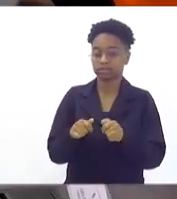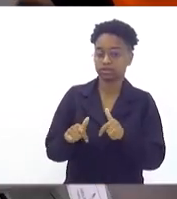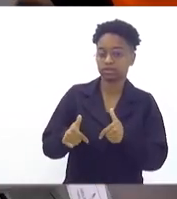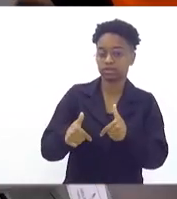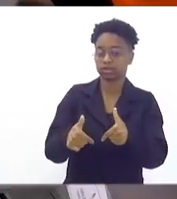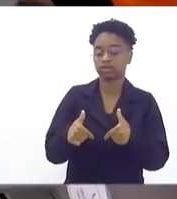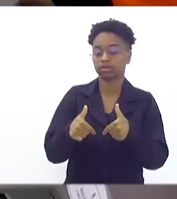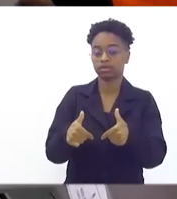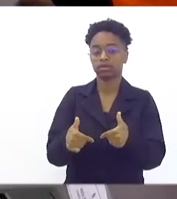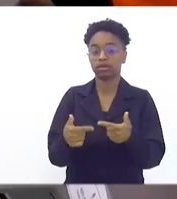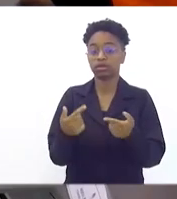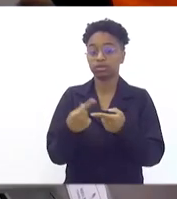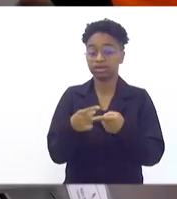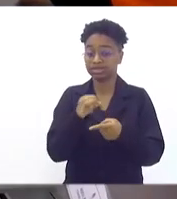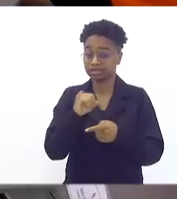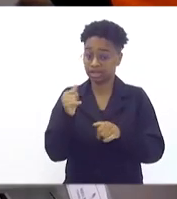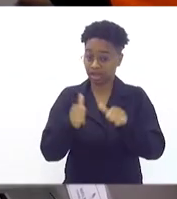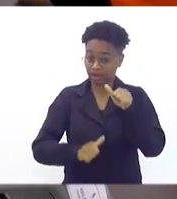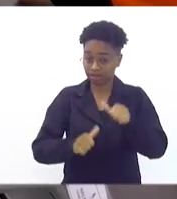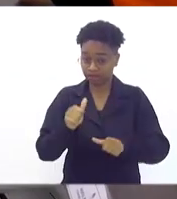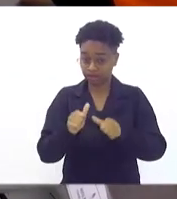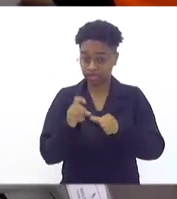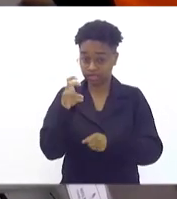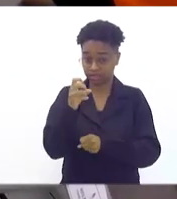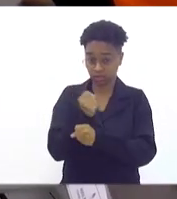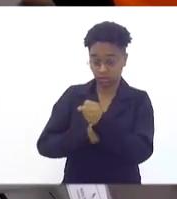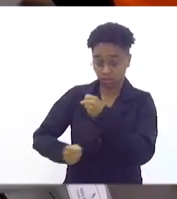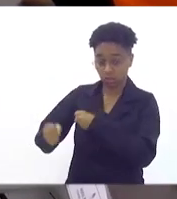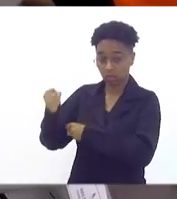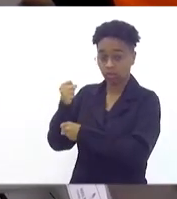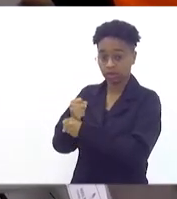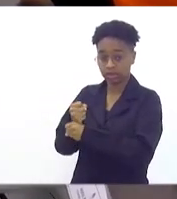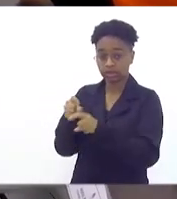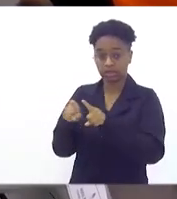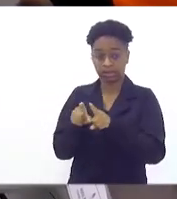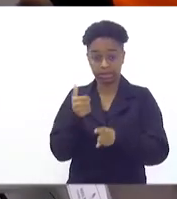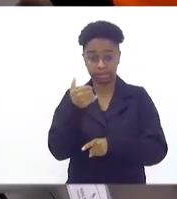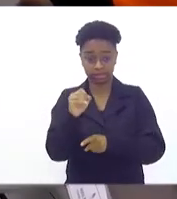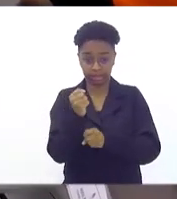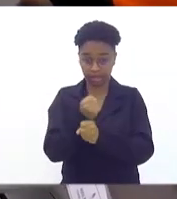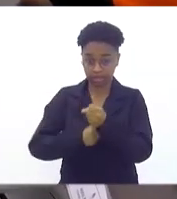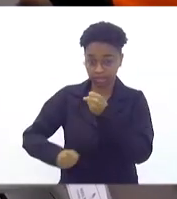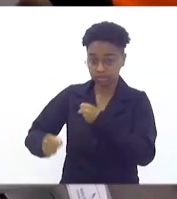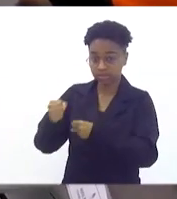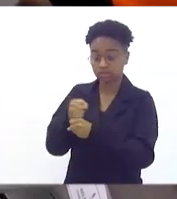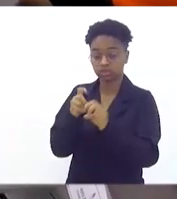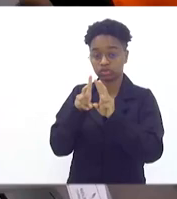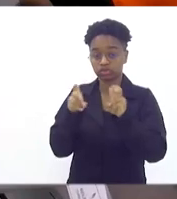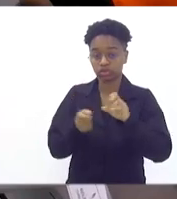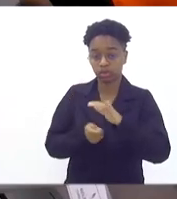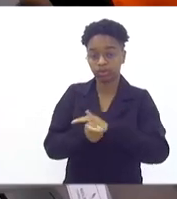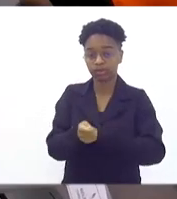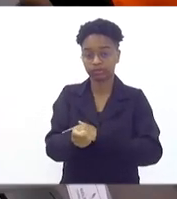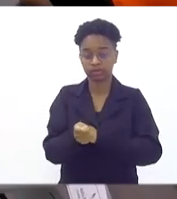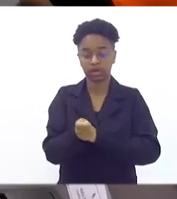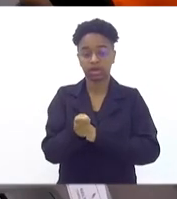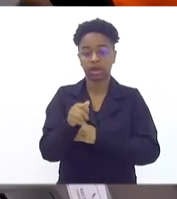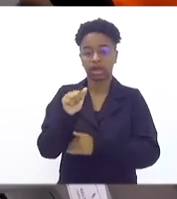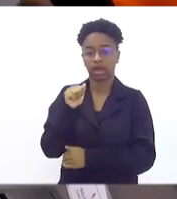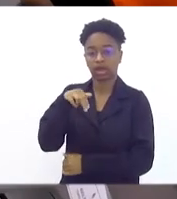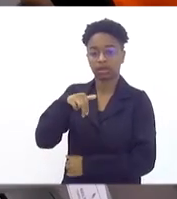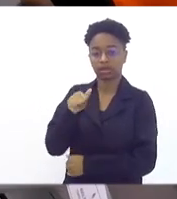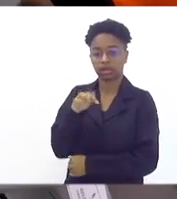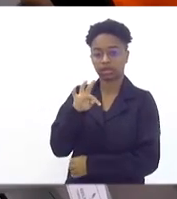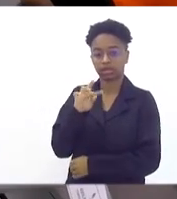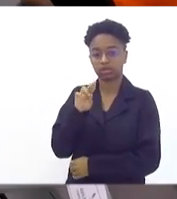uma avaliação dos últimos cinco anos um dos últimos 10 anos dos investimentos da Nature você vai